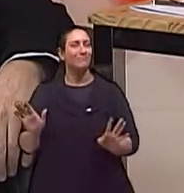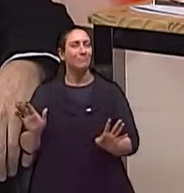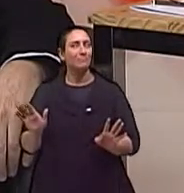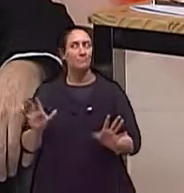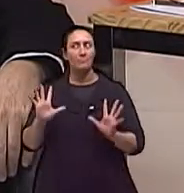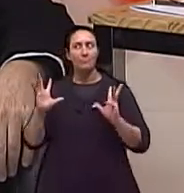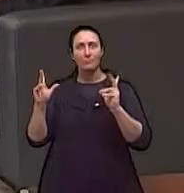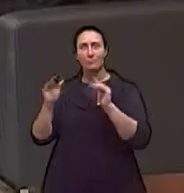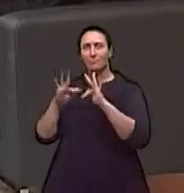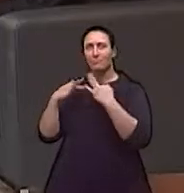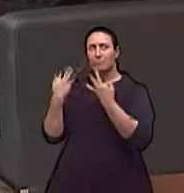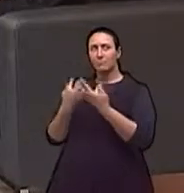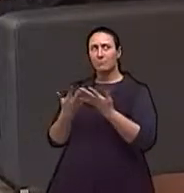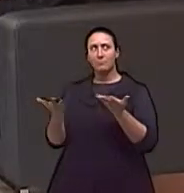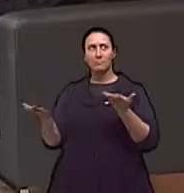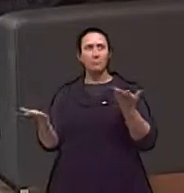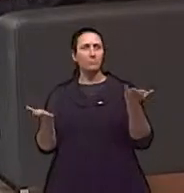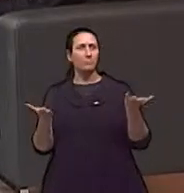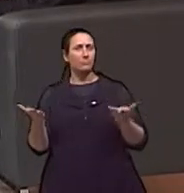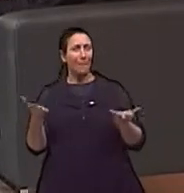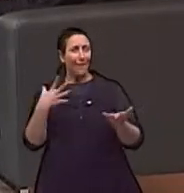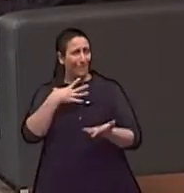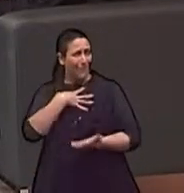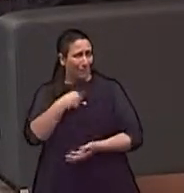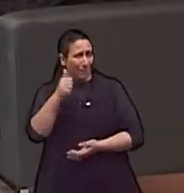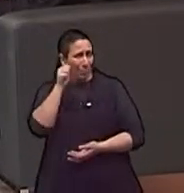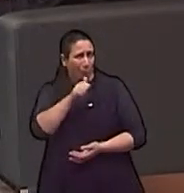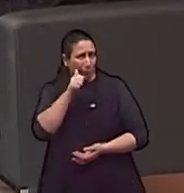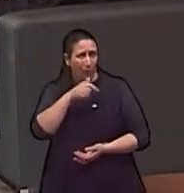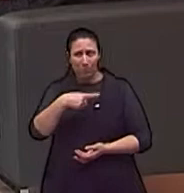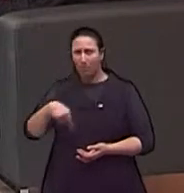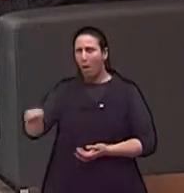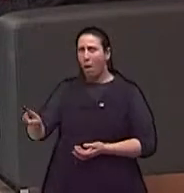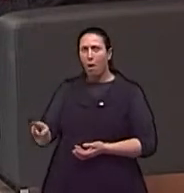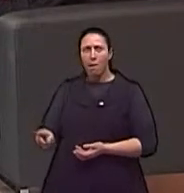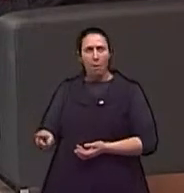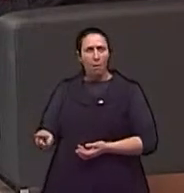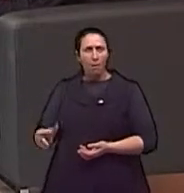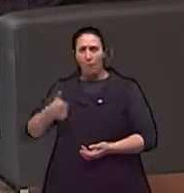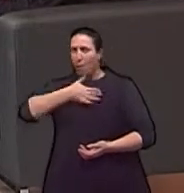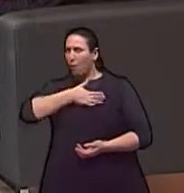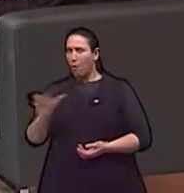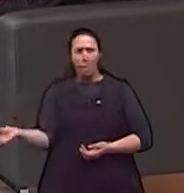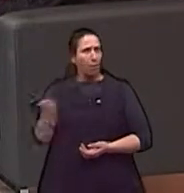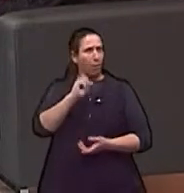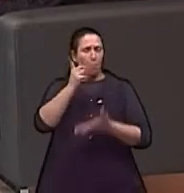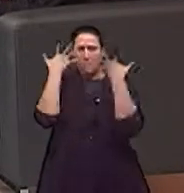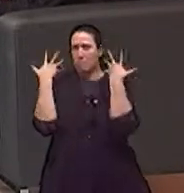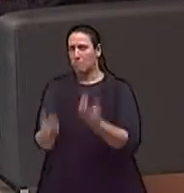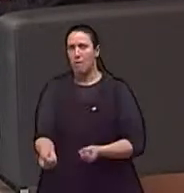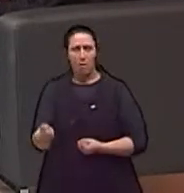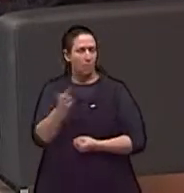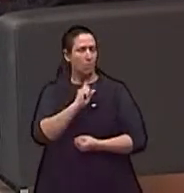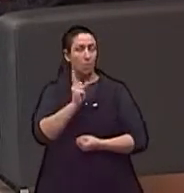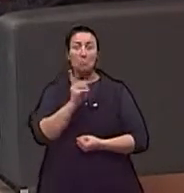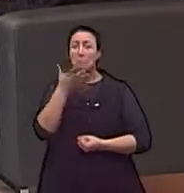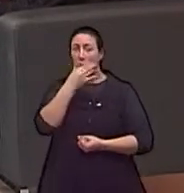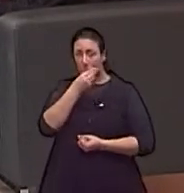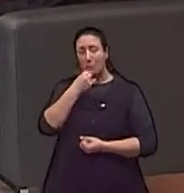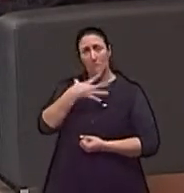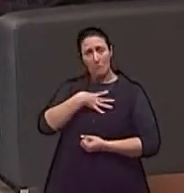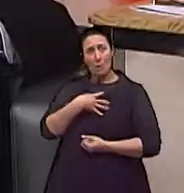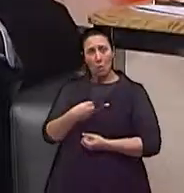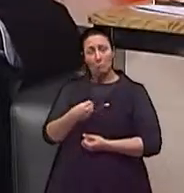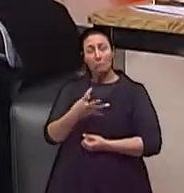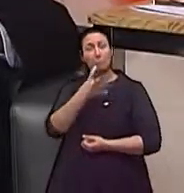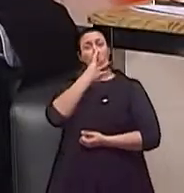grande problema e às vezes as filhas mulheres são as que apresentam mais resistência os filhos homens